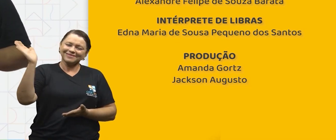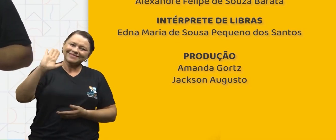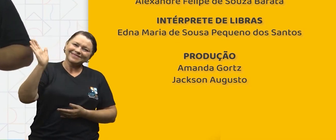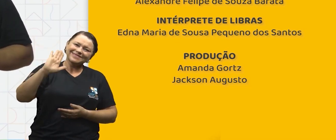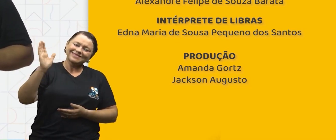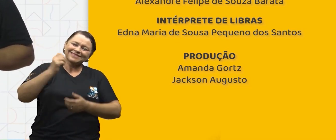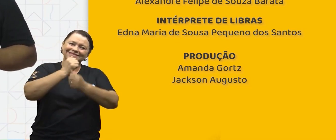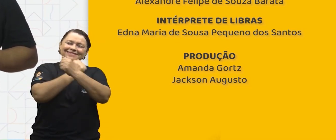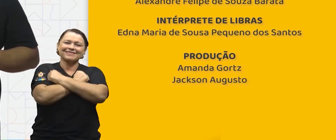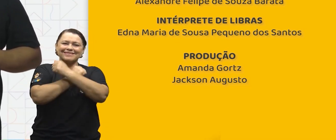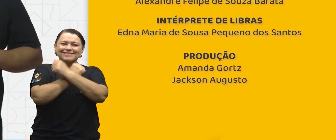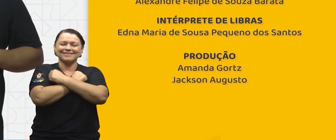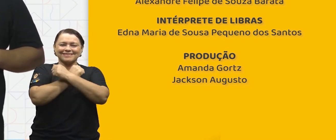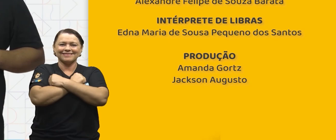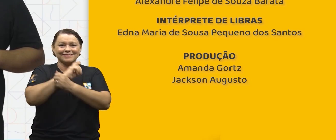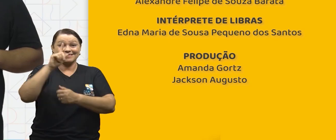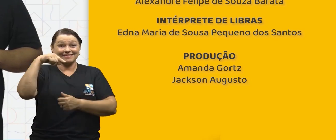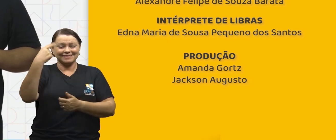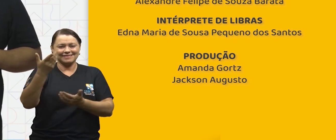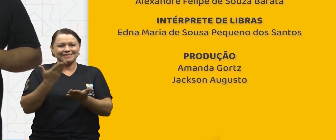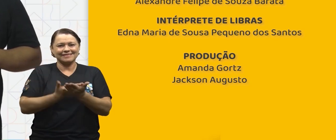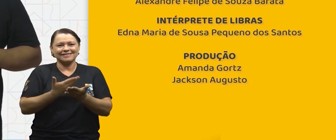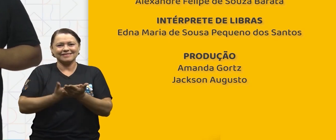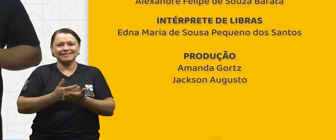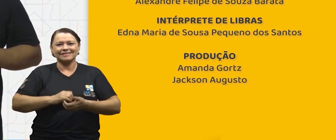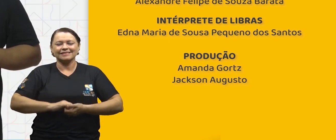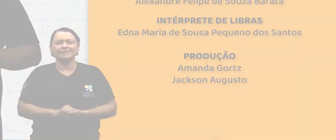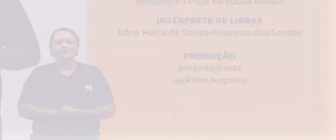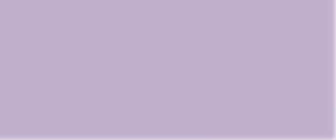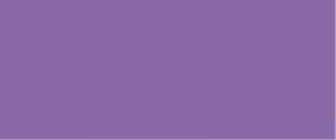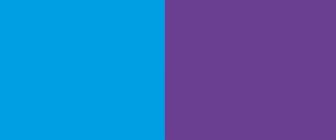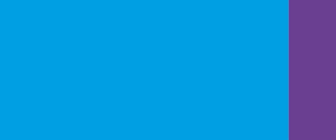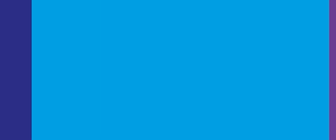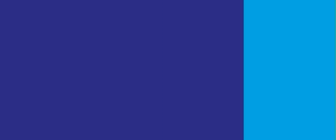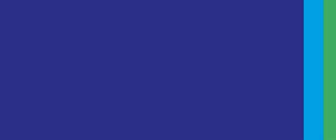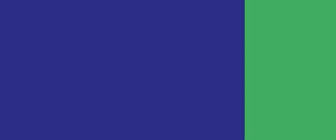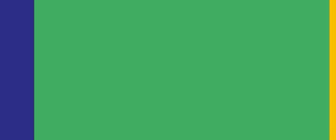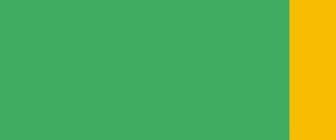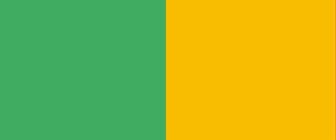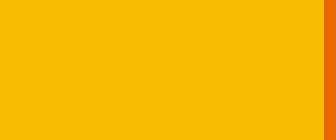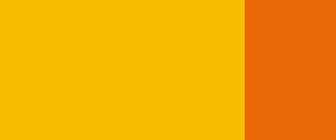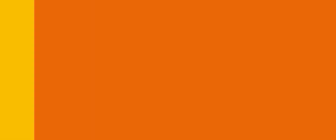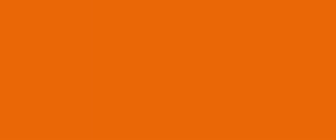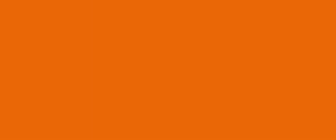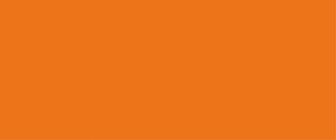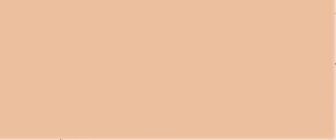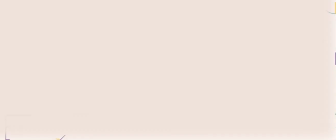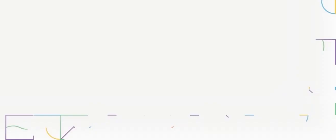conhecimento. Está bem? Tchau, tchau, um grande abraço e até a próxima aula.